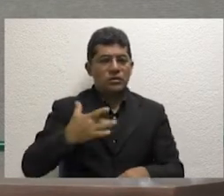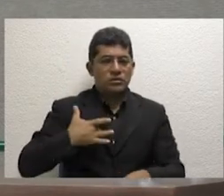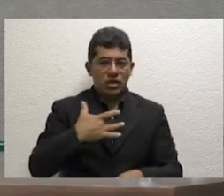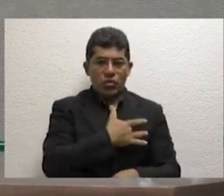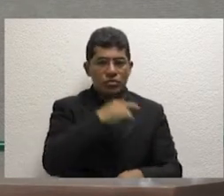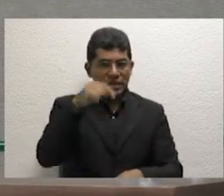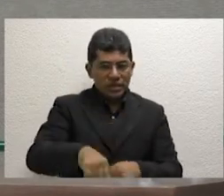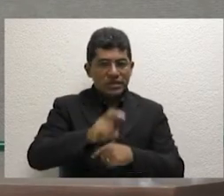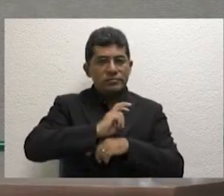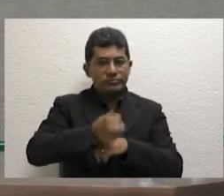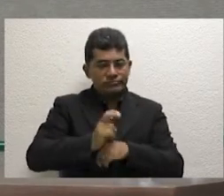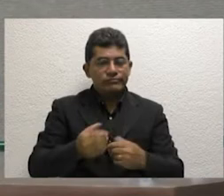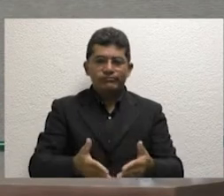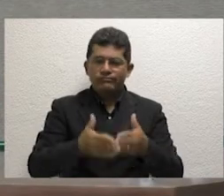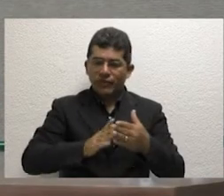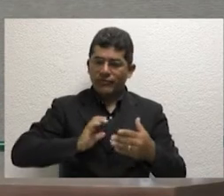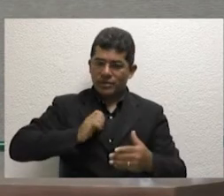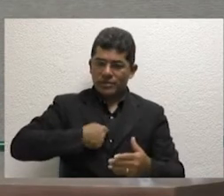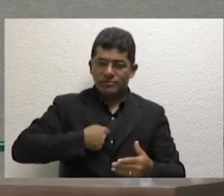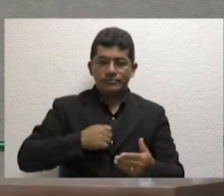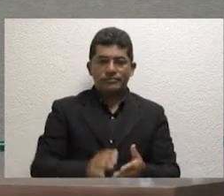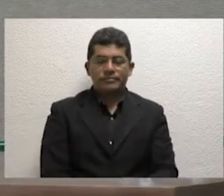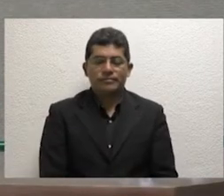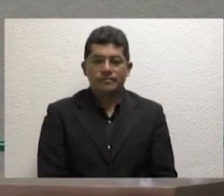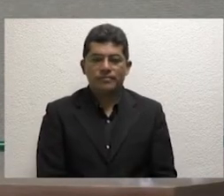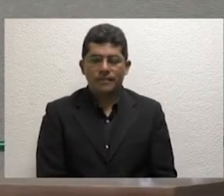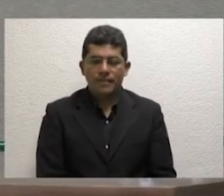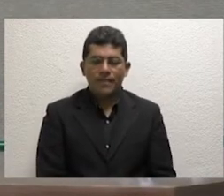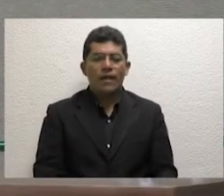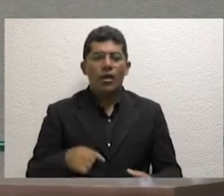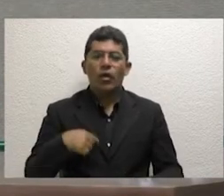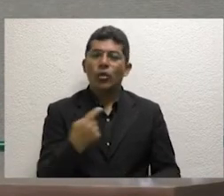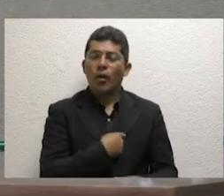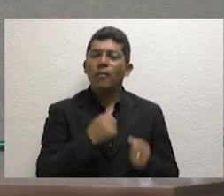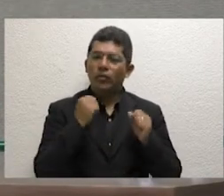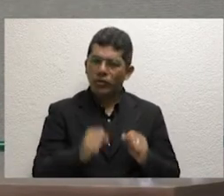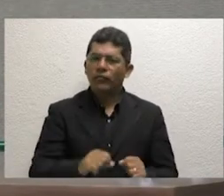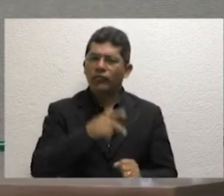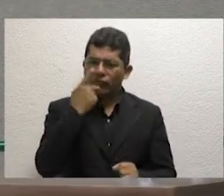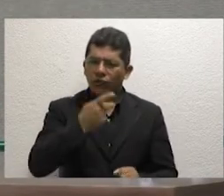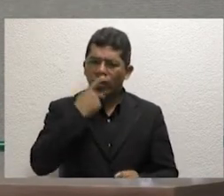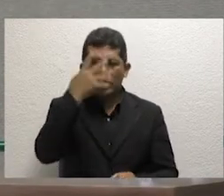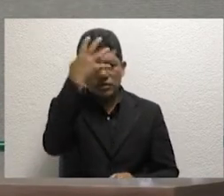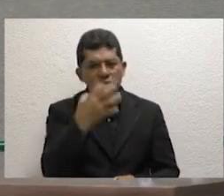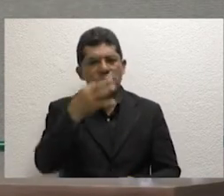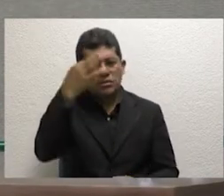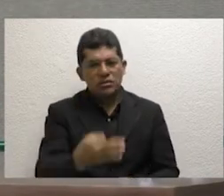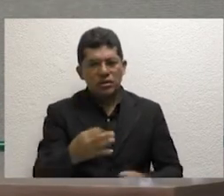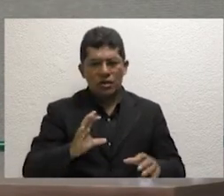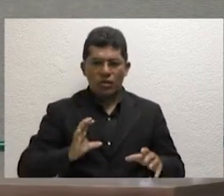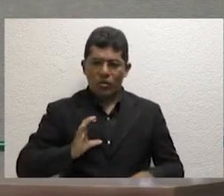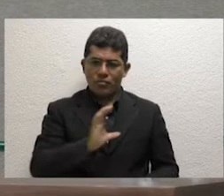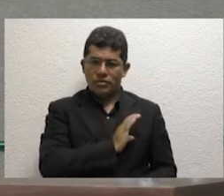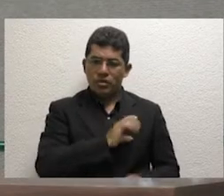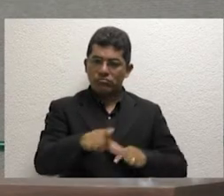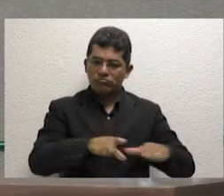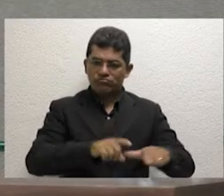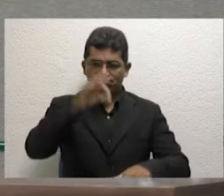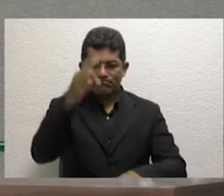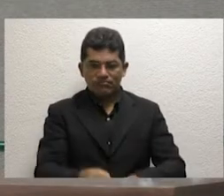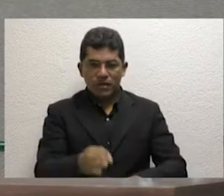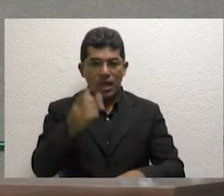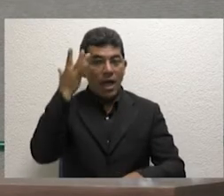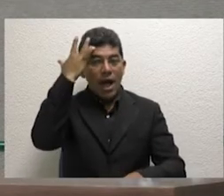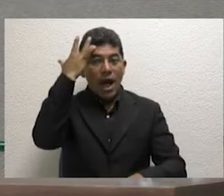desta casa, que, por sinal, doutor Gomes, podemos afirmar que é bastante atuante a nossa comissão, que possamos